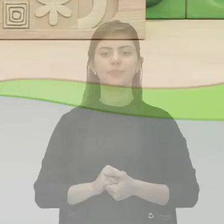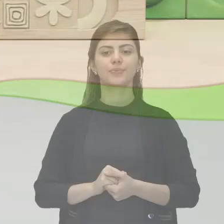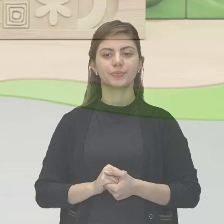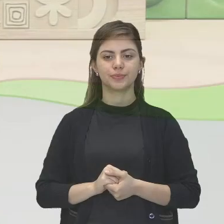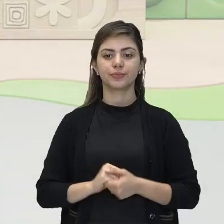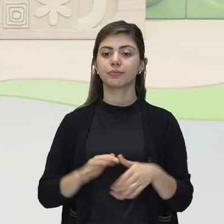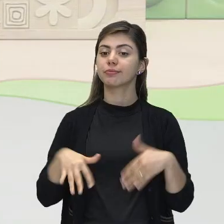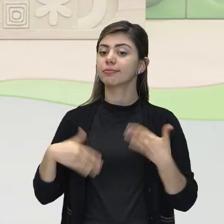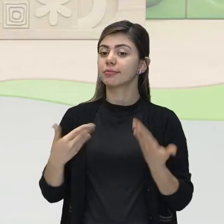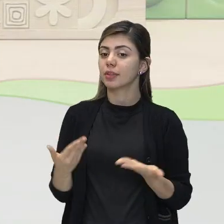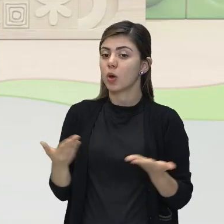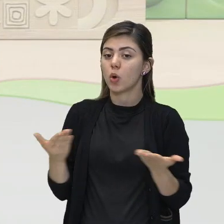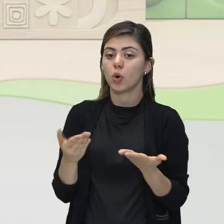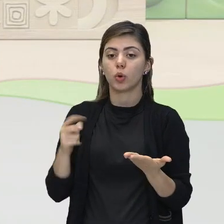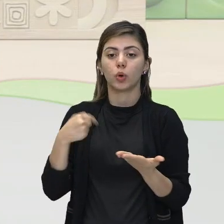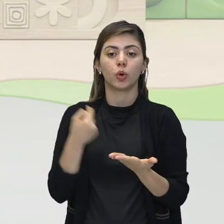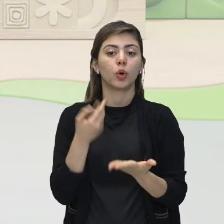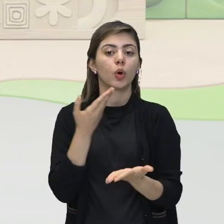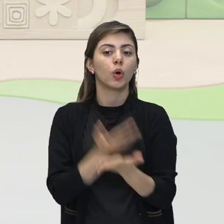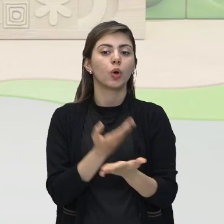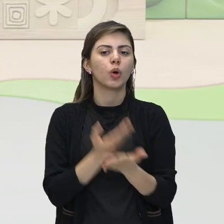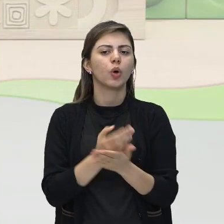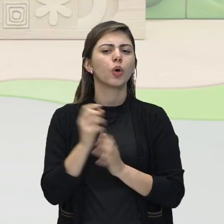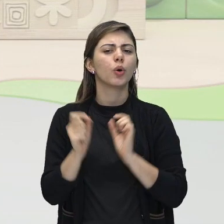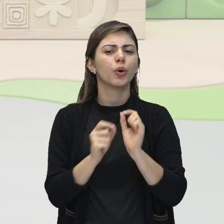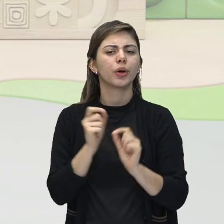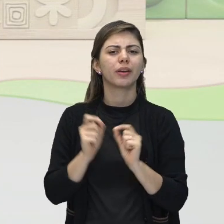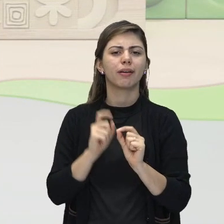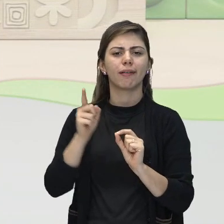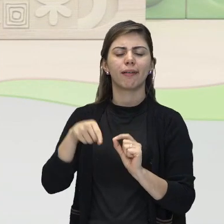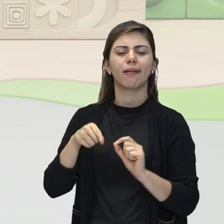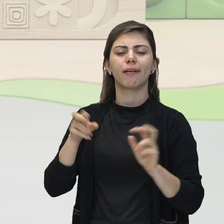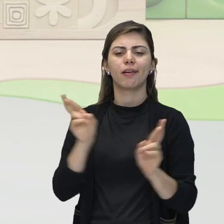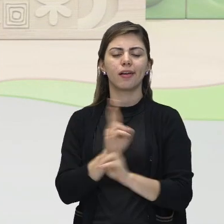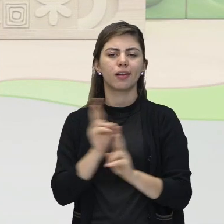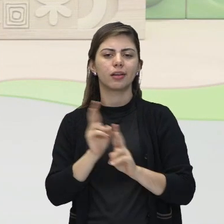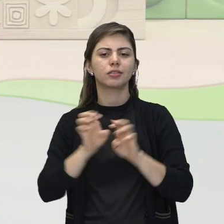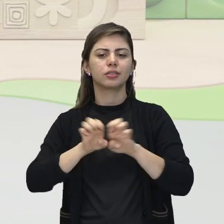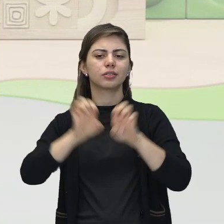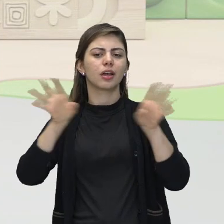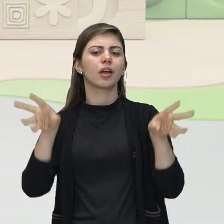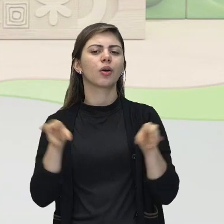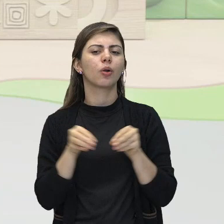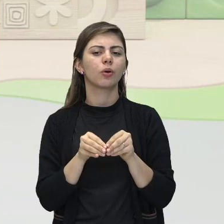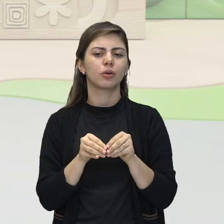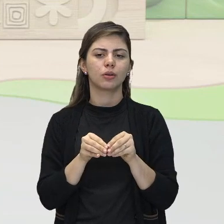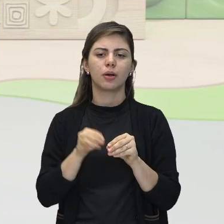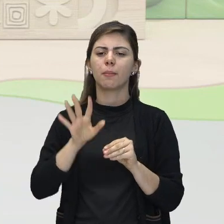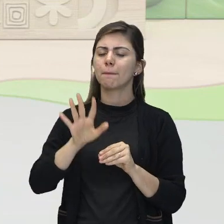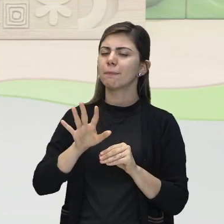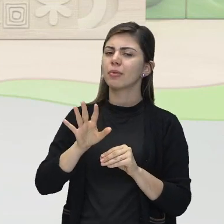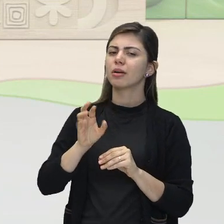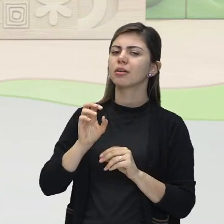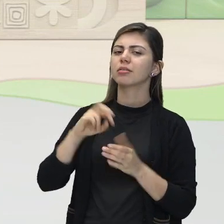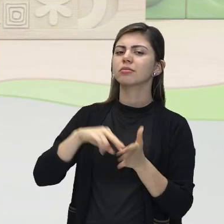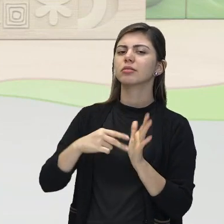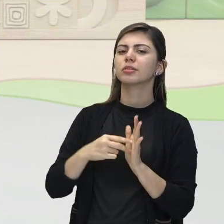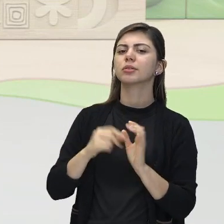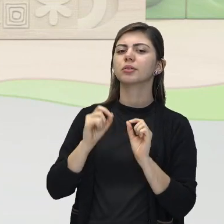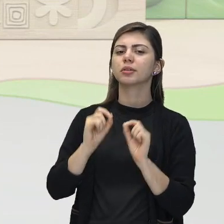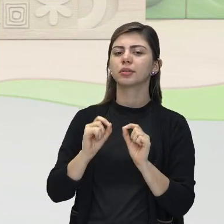E na nossa aula nós vamos falar sobre relações ecológicas. E o que são relações ecológicas?